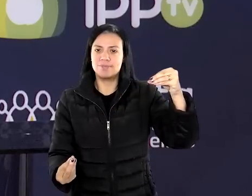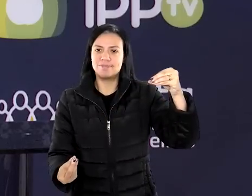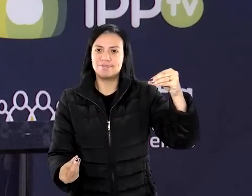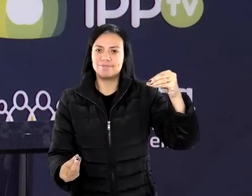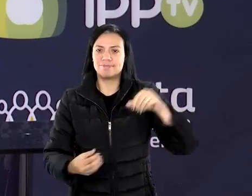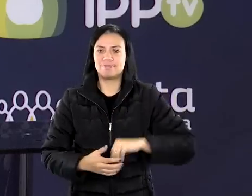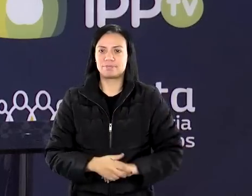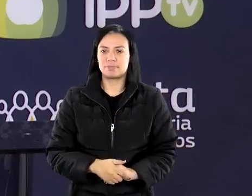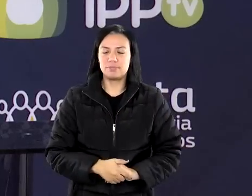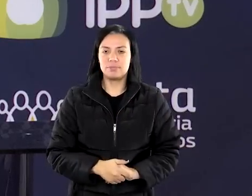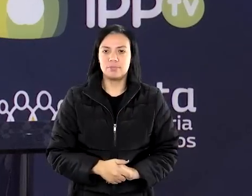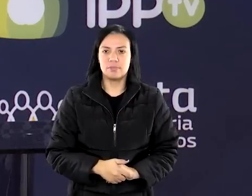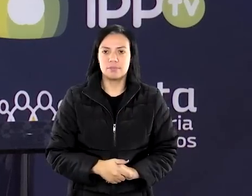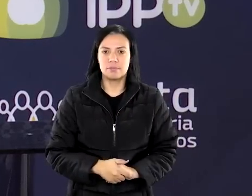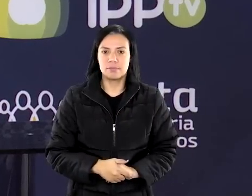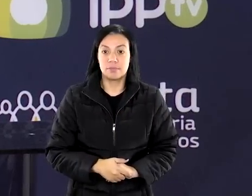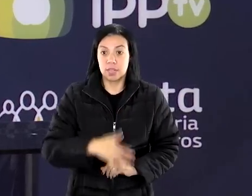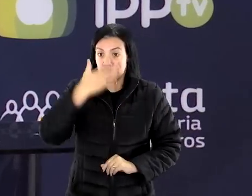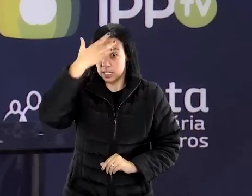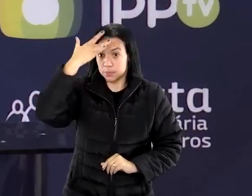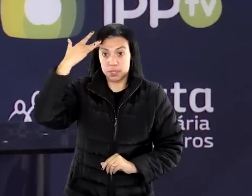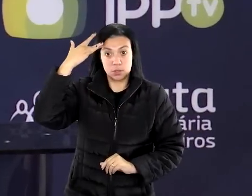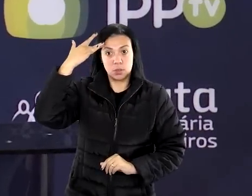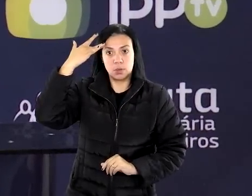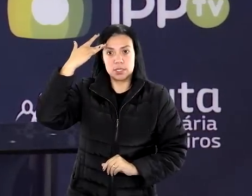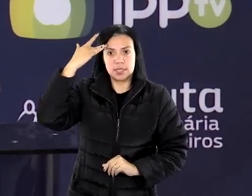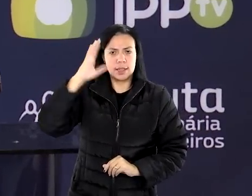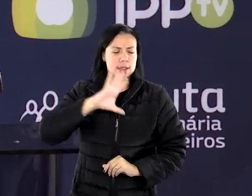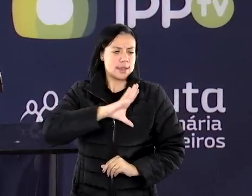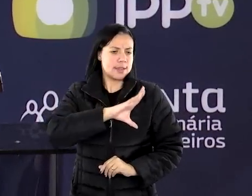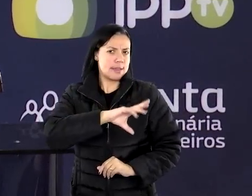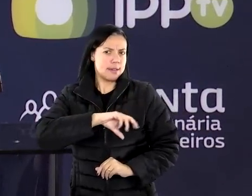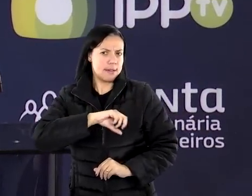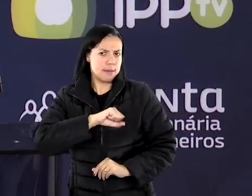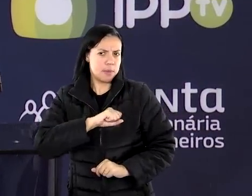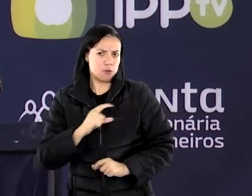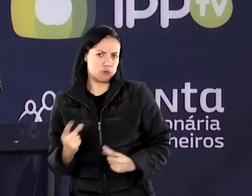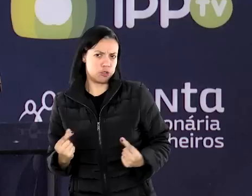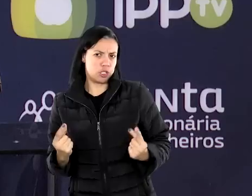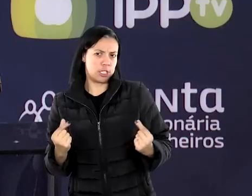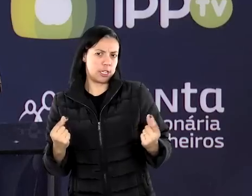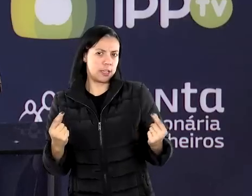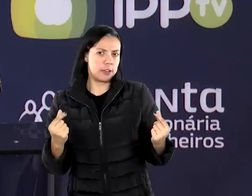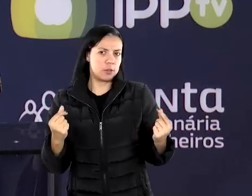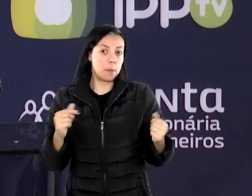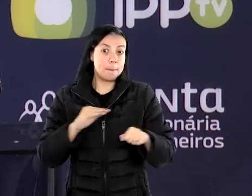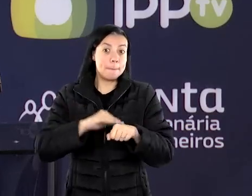Dificilmente aqueles que amam as riquezas entrarão no reino de Deus.